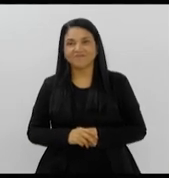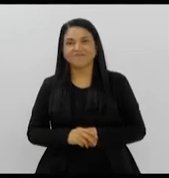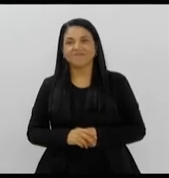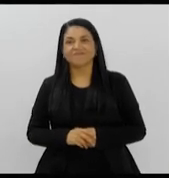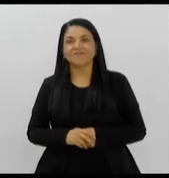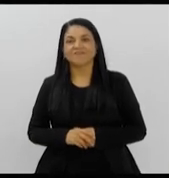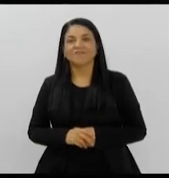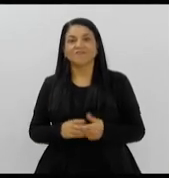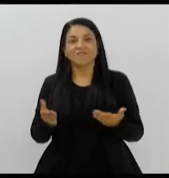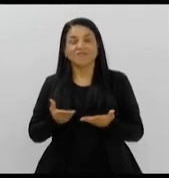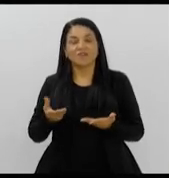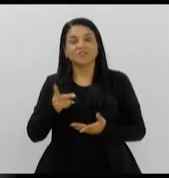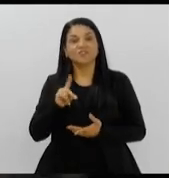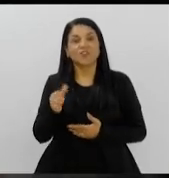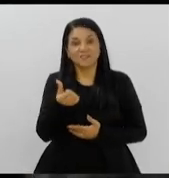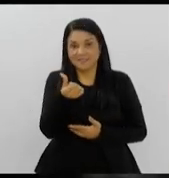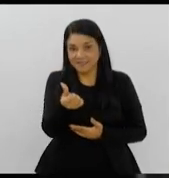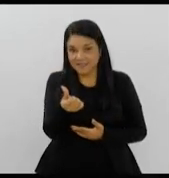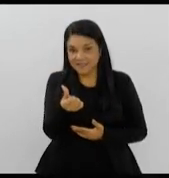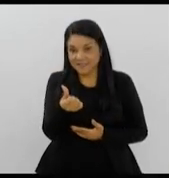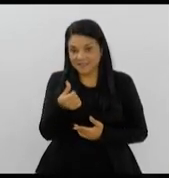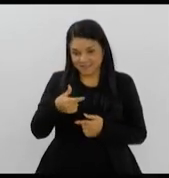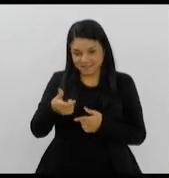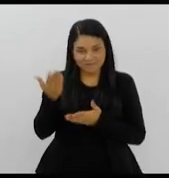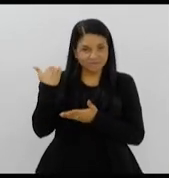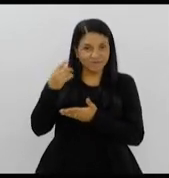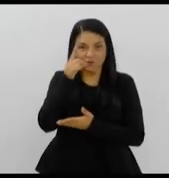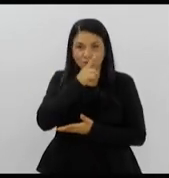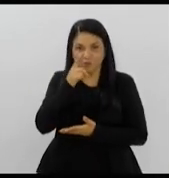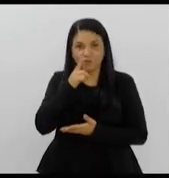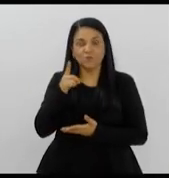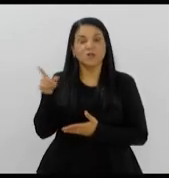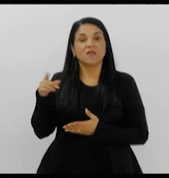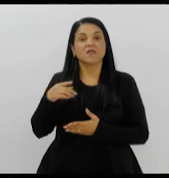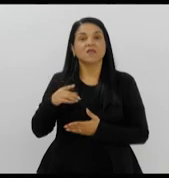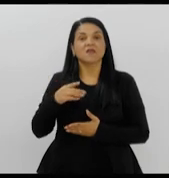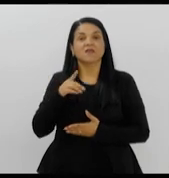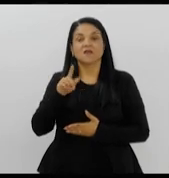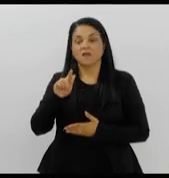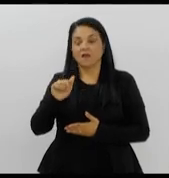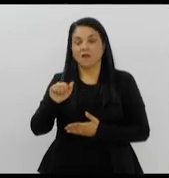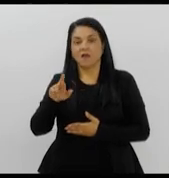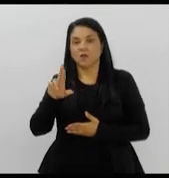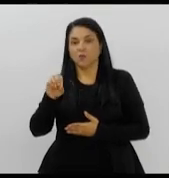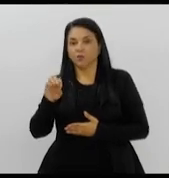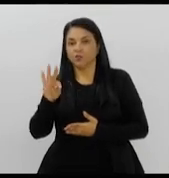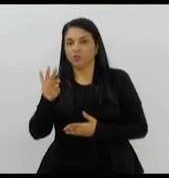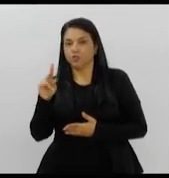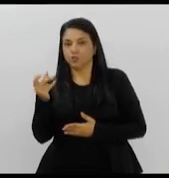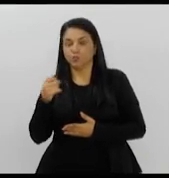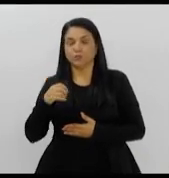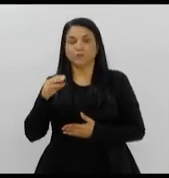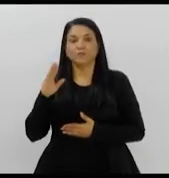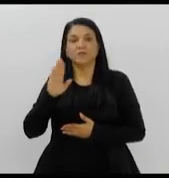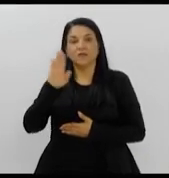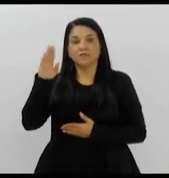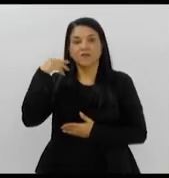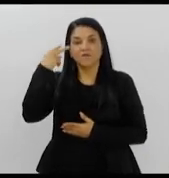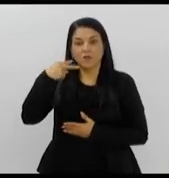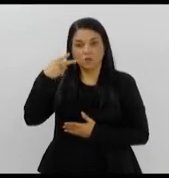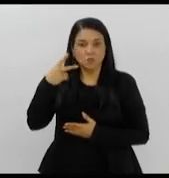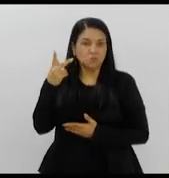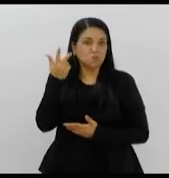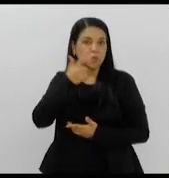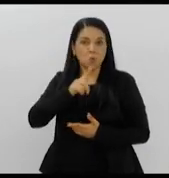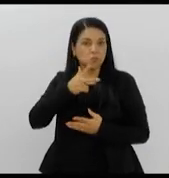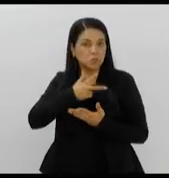Agora, no dia 6, o Garotinho foi o candidato a vereador e, para surpresa minha, não se